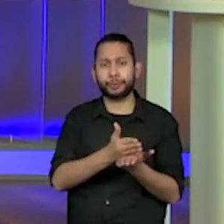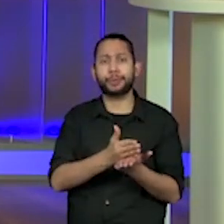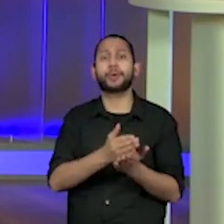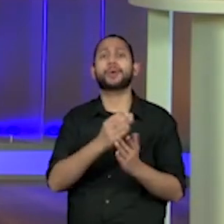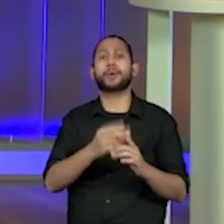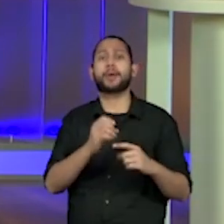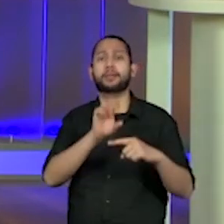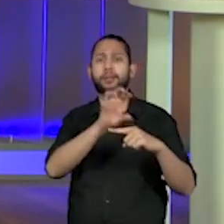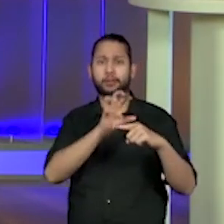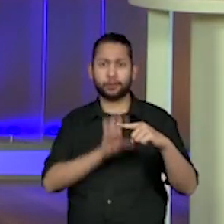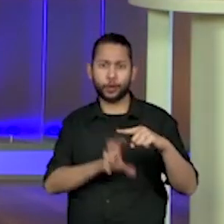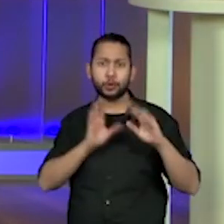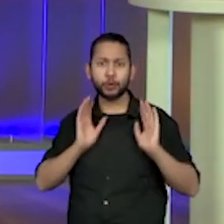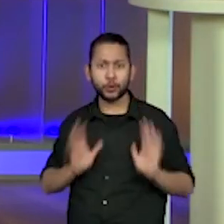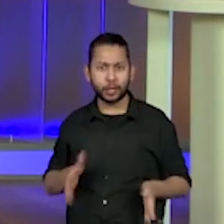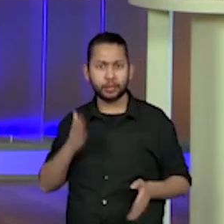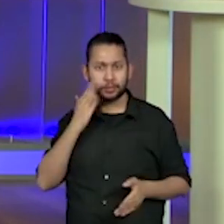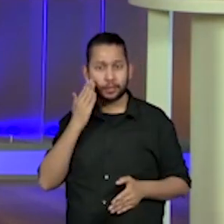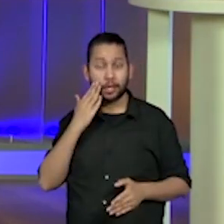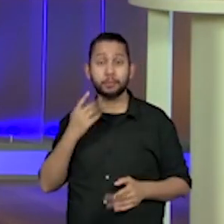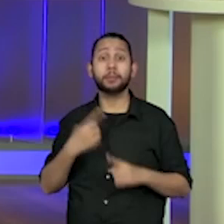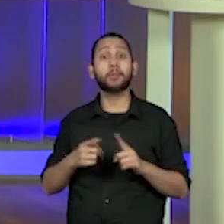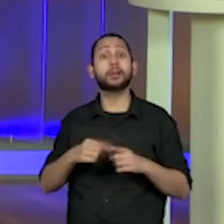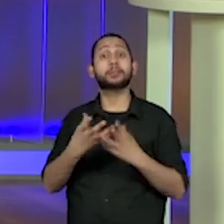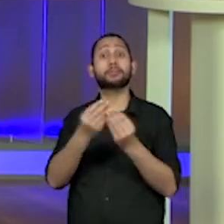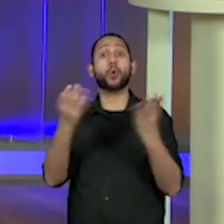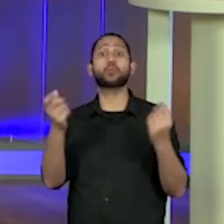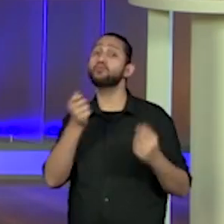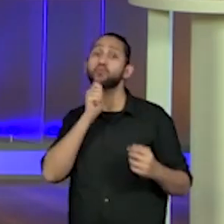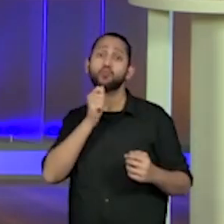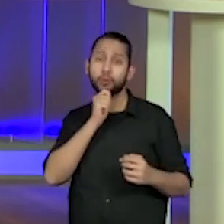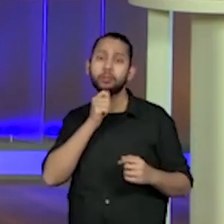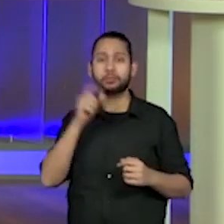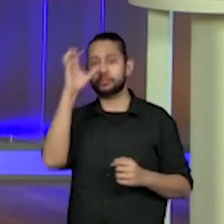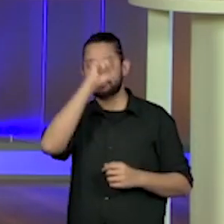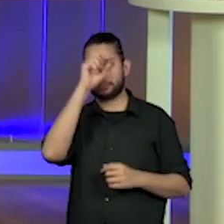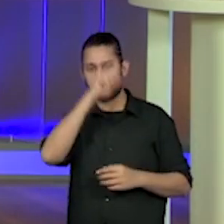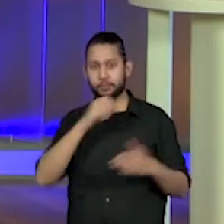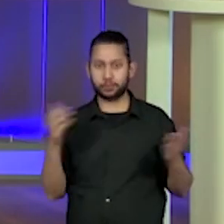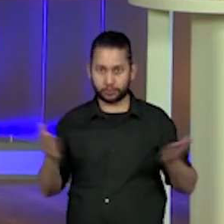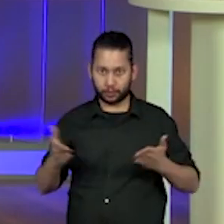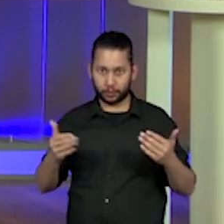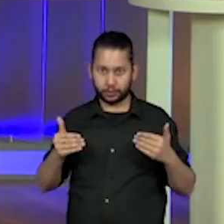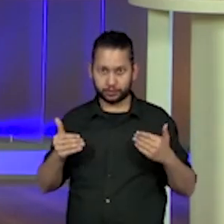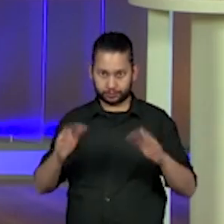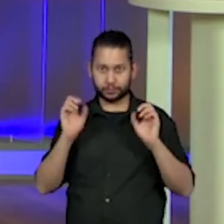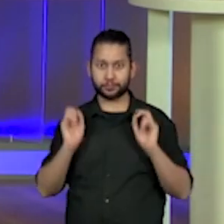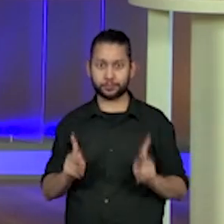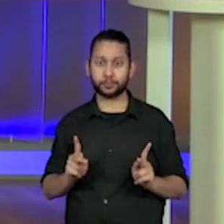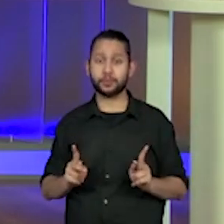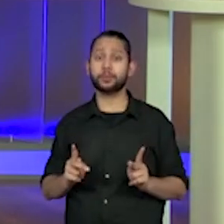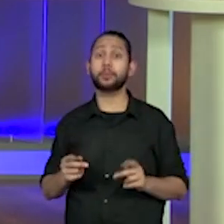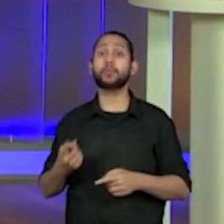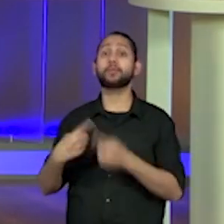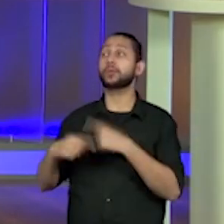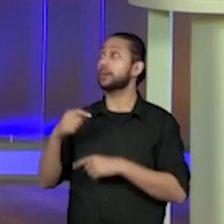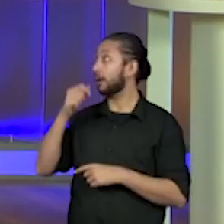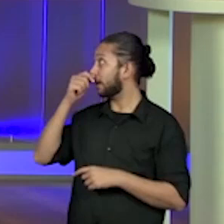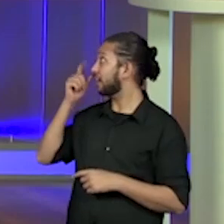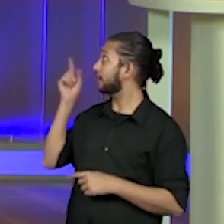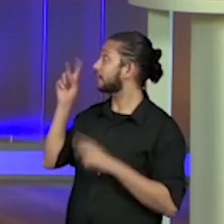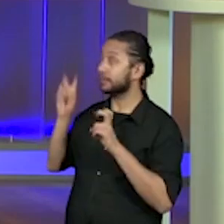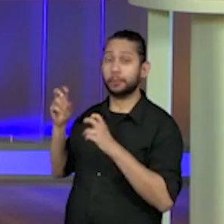mas assim, a gente sabe que a gente está falando para milhares de alunos. Todo mundo tem que seguir a mesma linha, tá? Então, a gente vai voltar um pouquinho nesse assunto